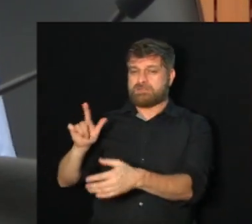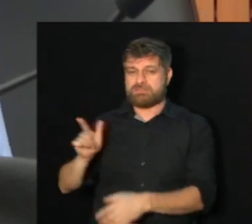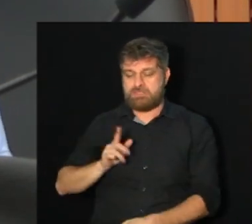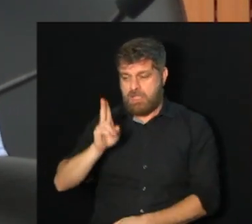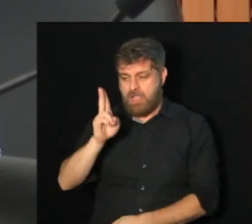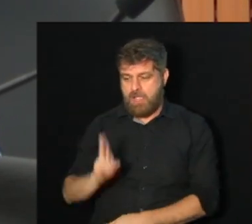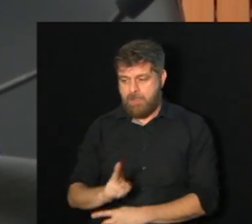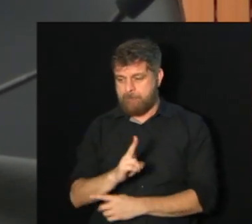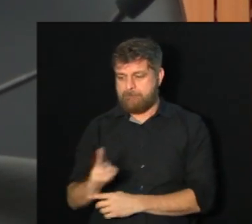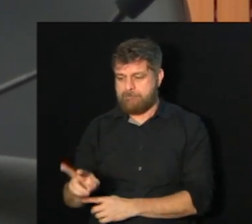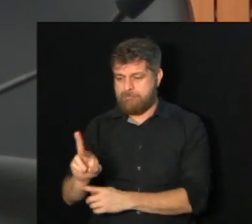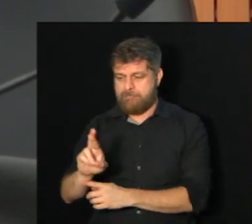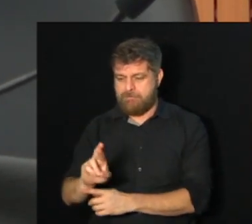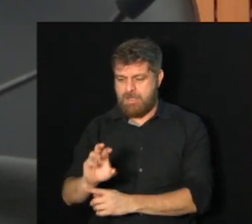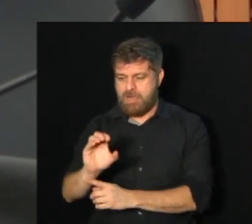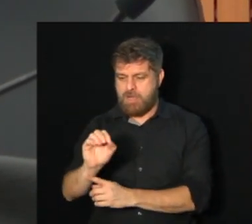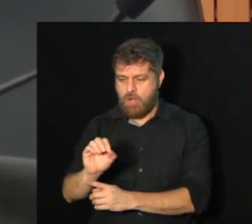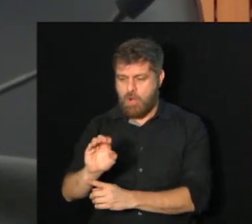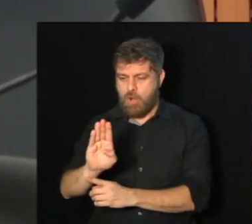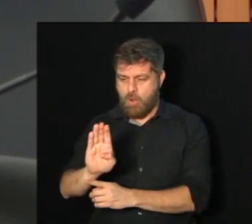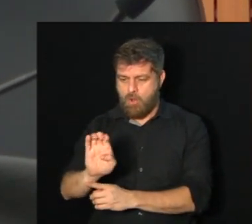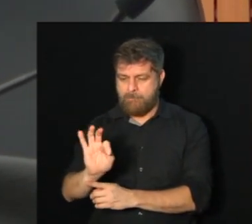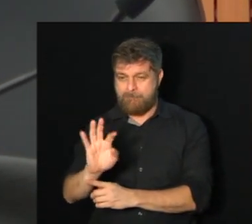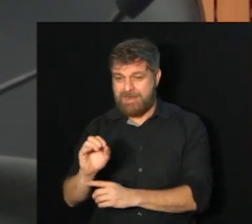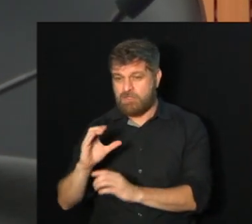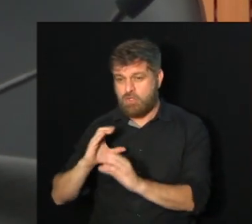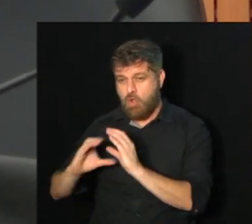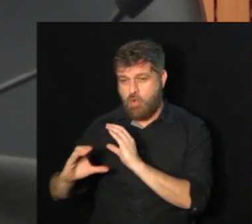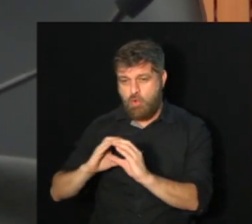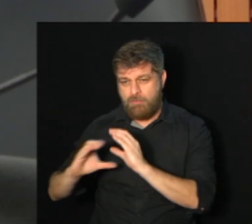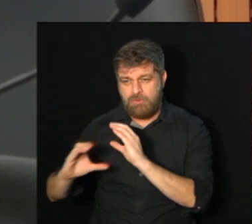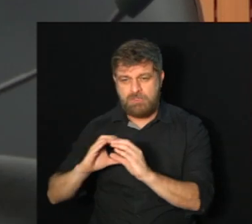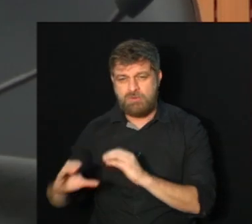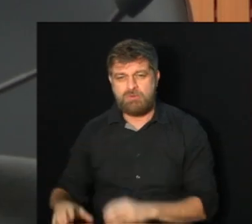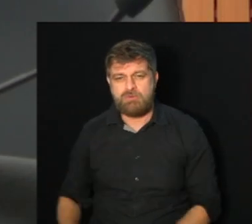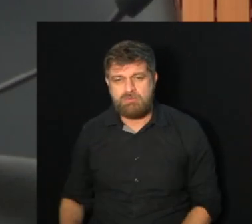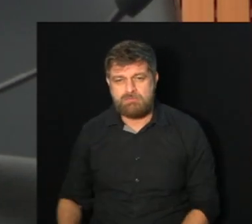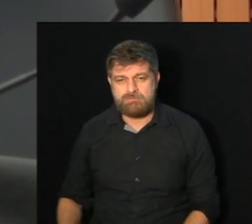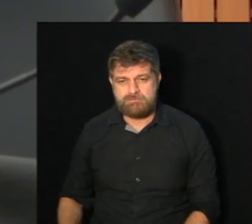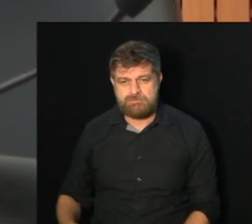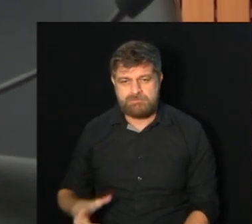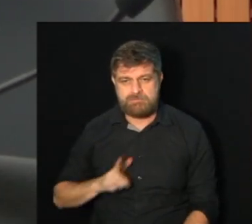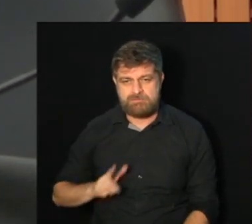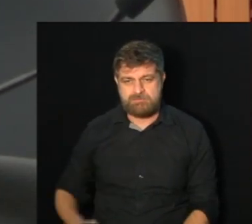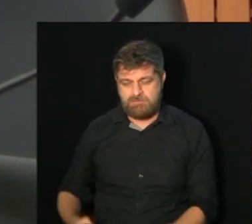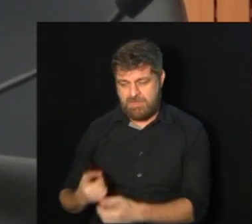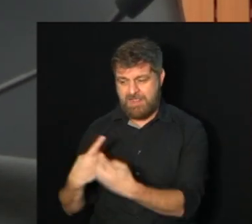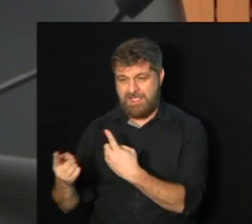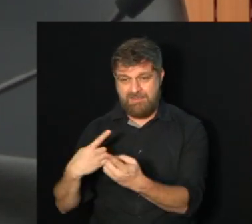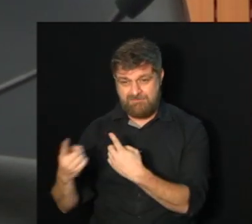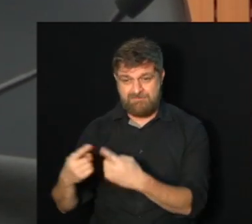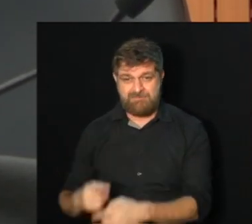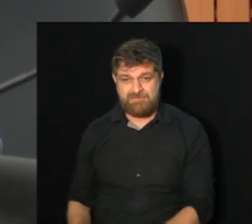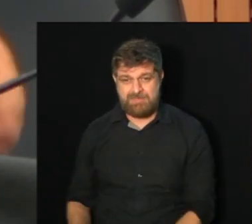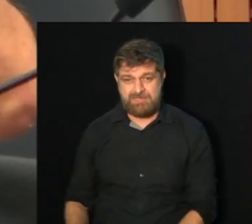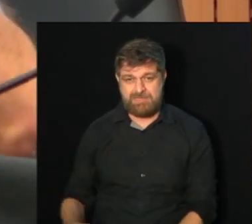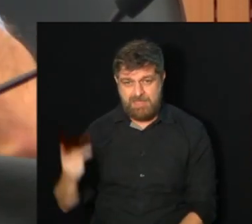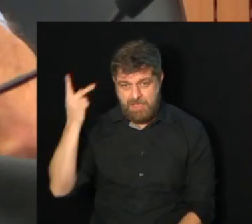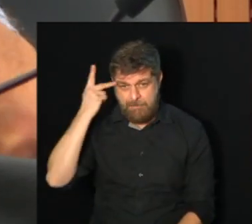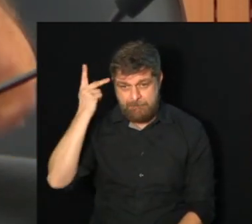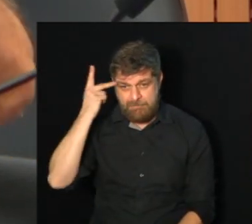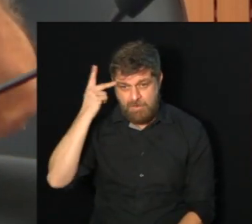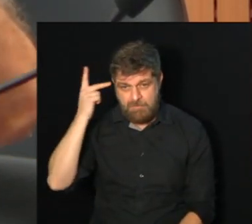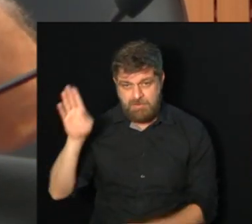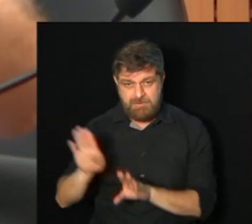padre Roberto se comunicou entre o Belvedere da Avenida Paulista, que hoje é o MASP, e o Colégio